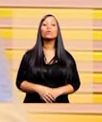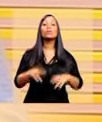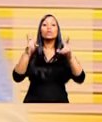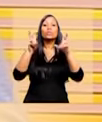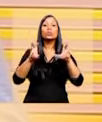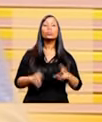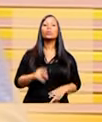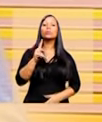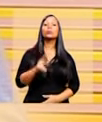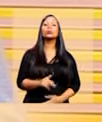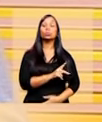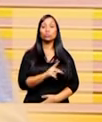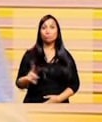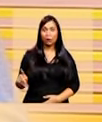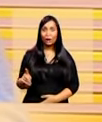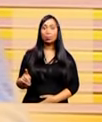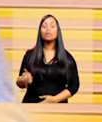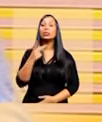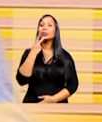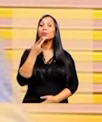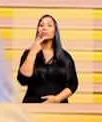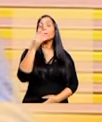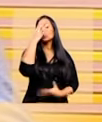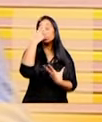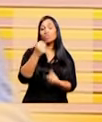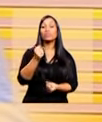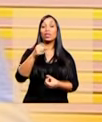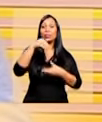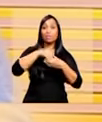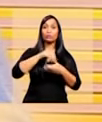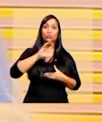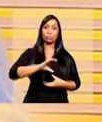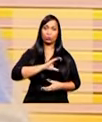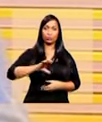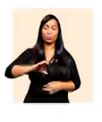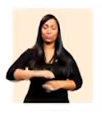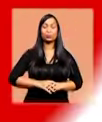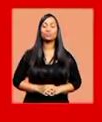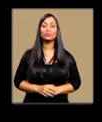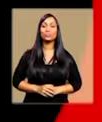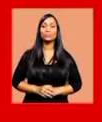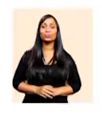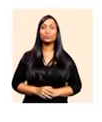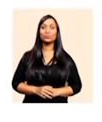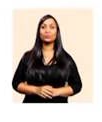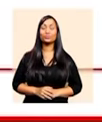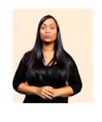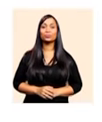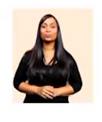vamos ver um depoimento de um padre que fala um pouquinho sobre a fé no catolicismo.